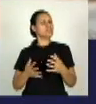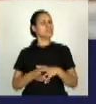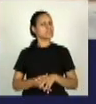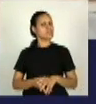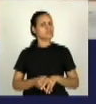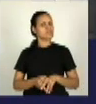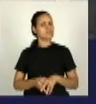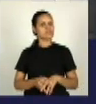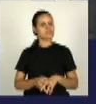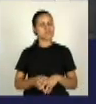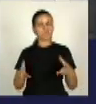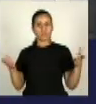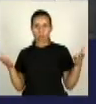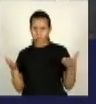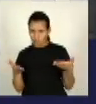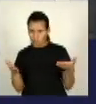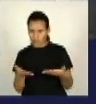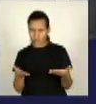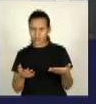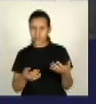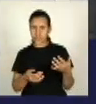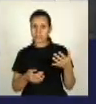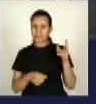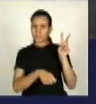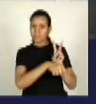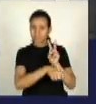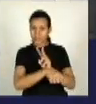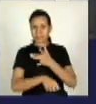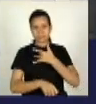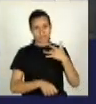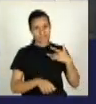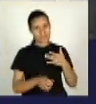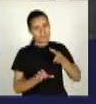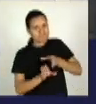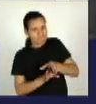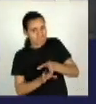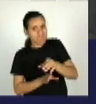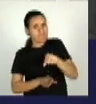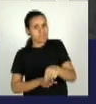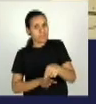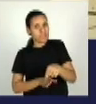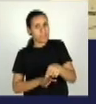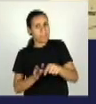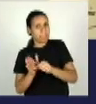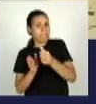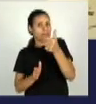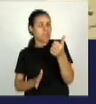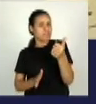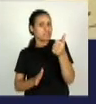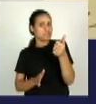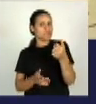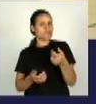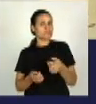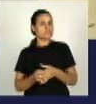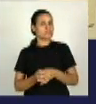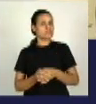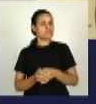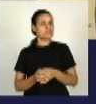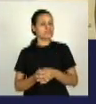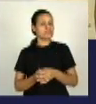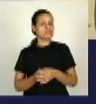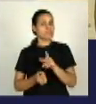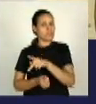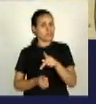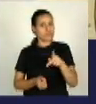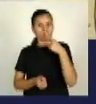adequado, o que que eu tenho que fazer? Essa é a minha pergunta. Recomenda que eu faça? Então, o que a vigilância recomenda hoje que se faça, assim, a princípio